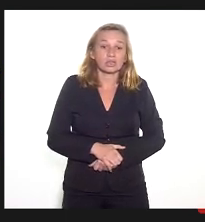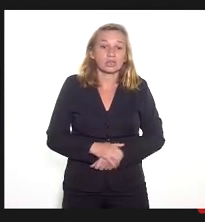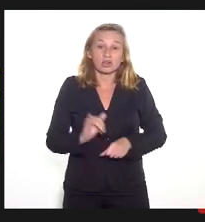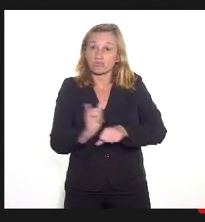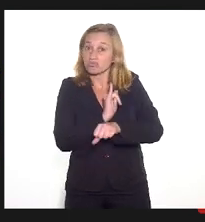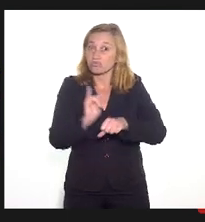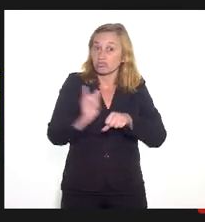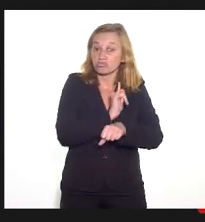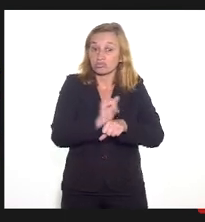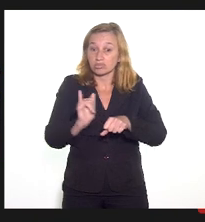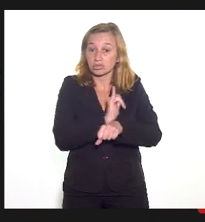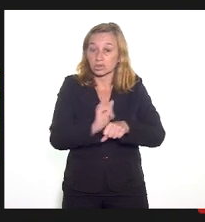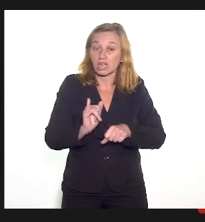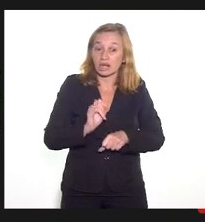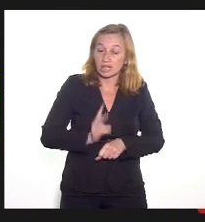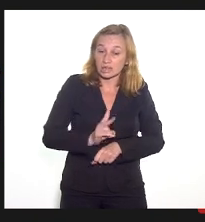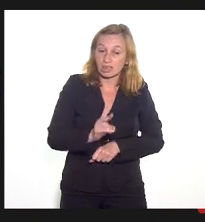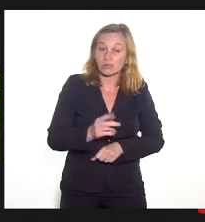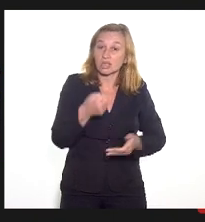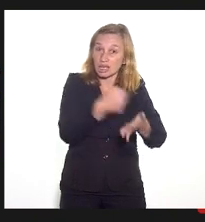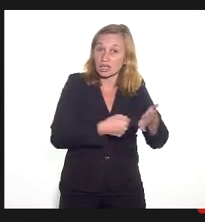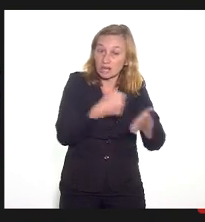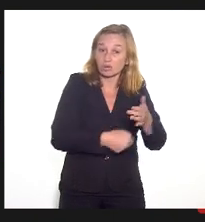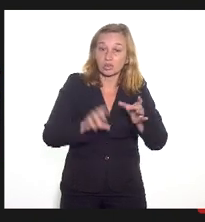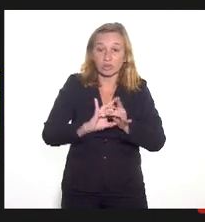rearticular nacionalmente essa luta pela